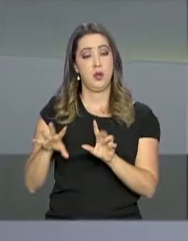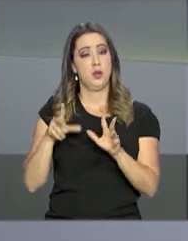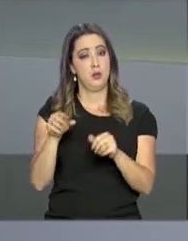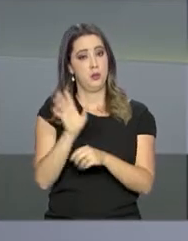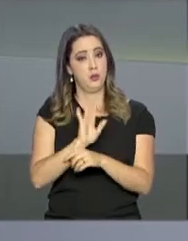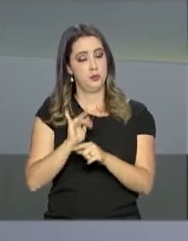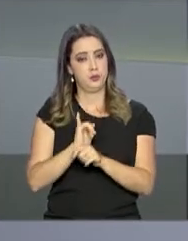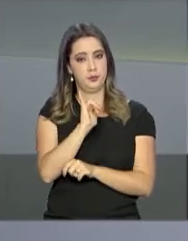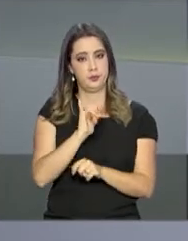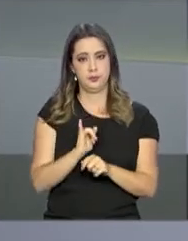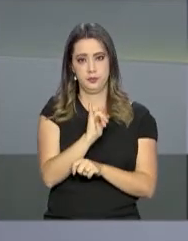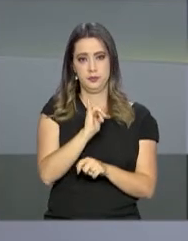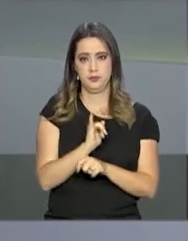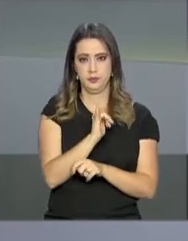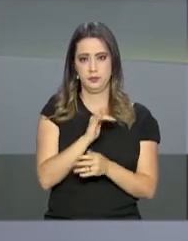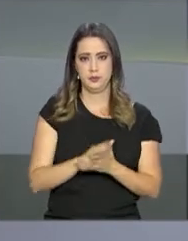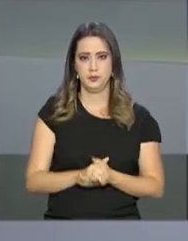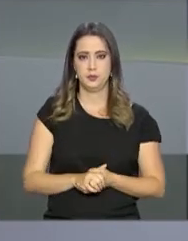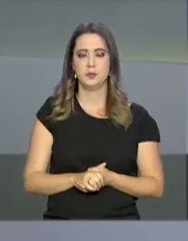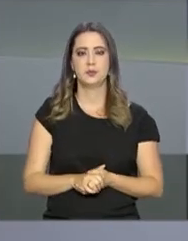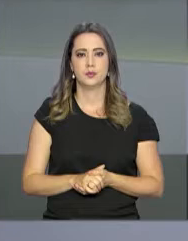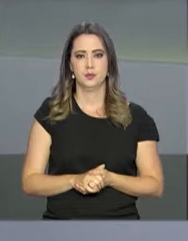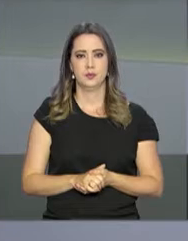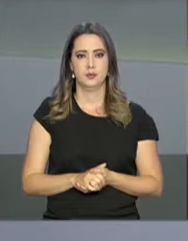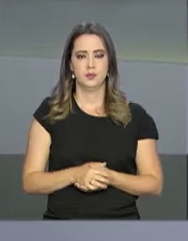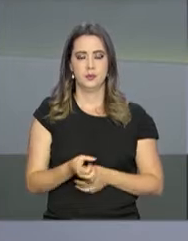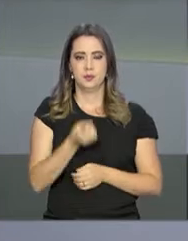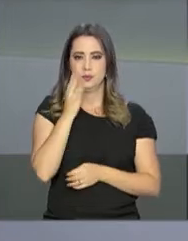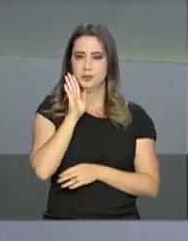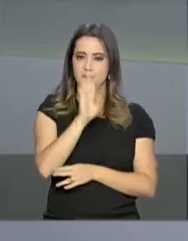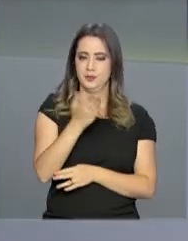as reportagens estão disponíveis em nosso canal no YouTube.